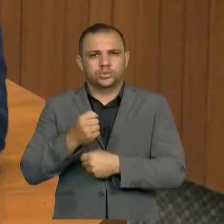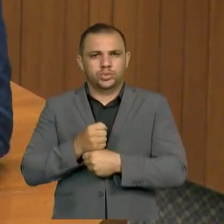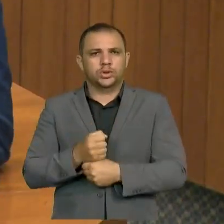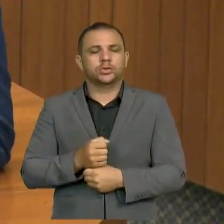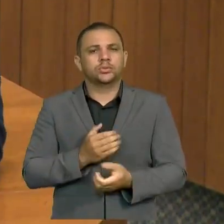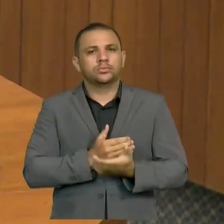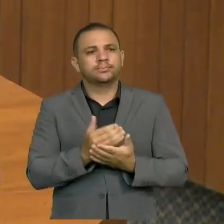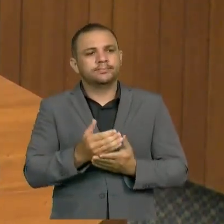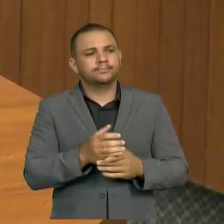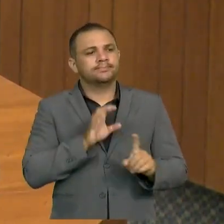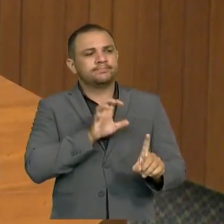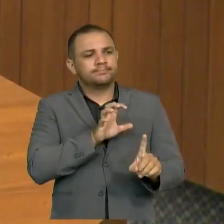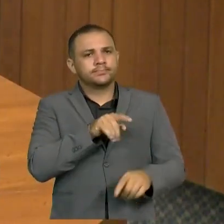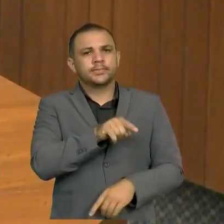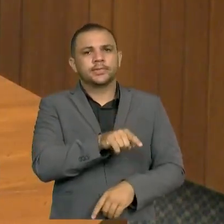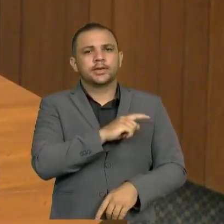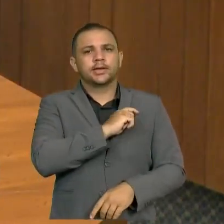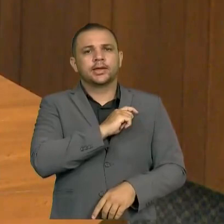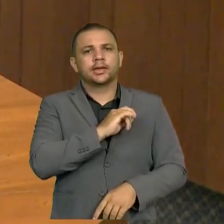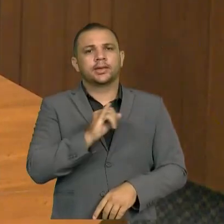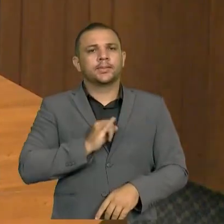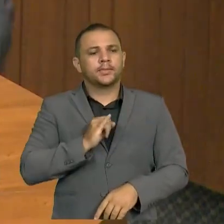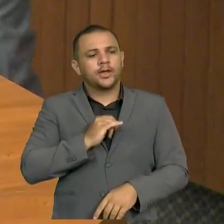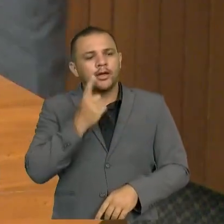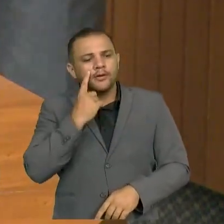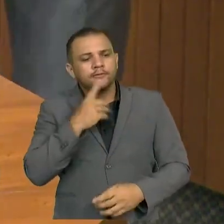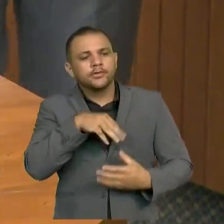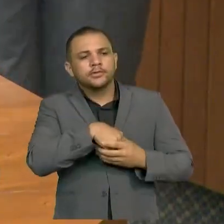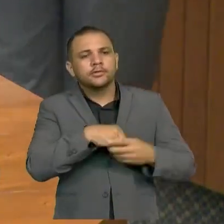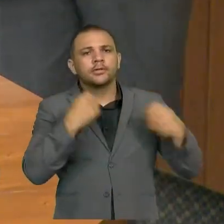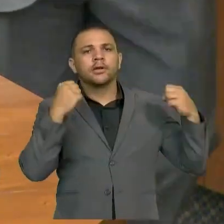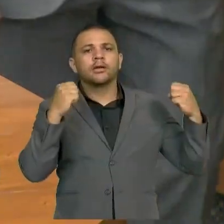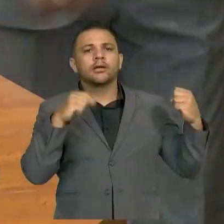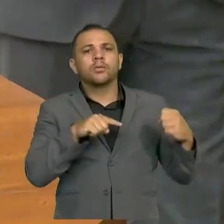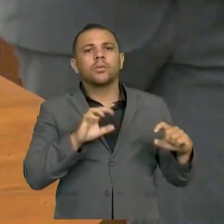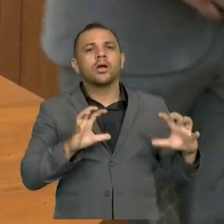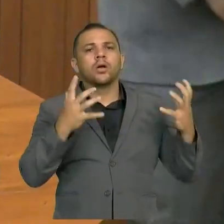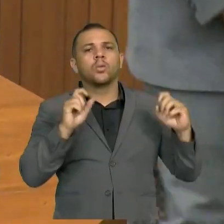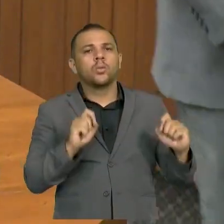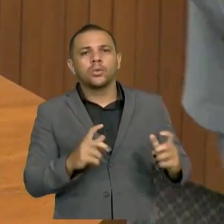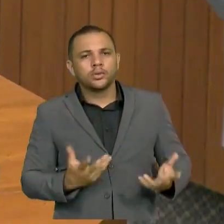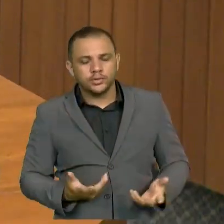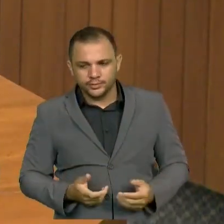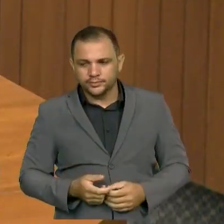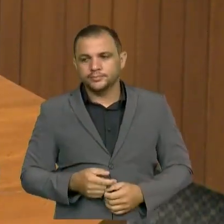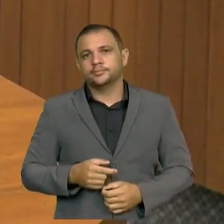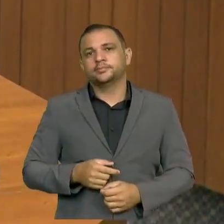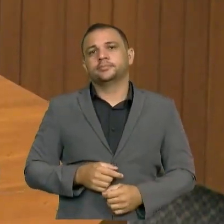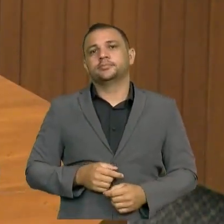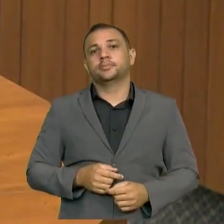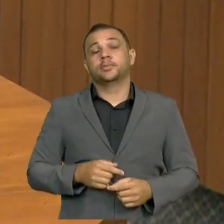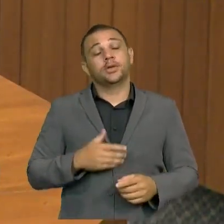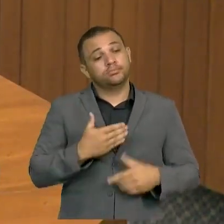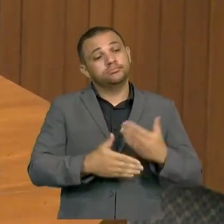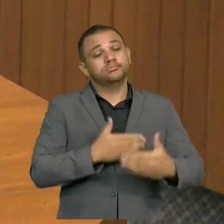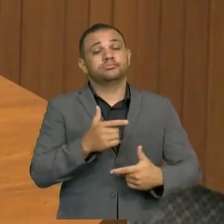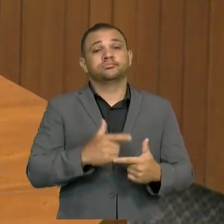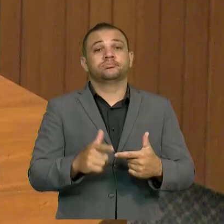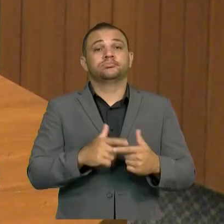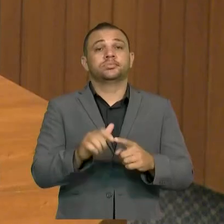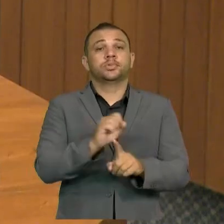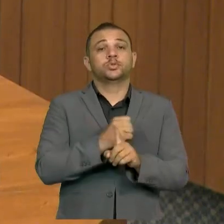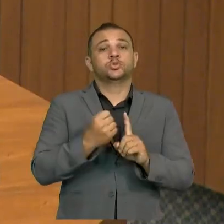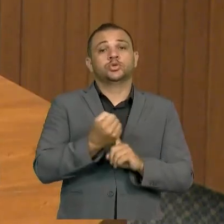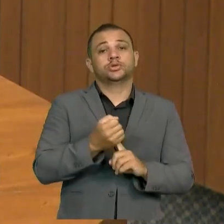apertar a Imperatriz e fiscalizar as academias, e isso estava causando um problema, está causando um problema social, mas o CREF cumpre